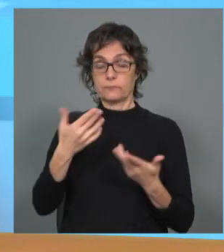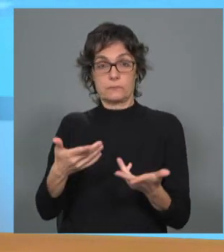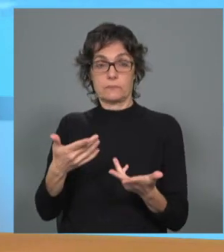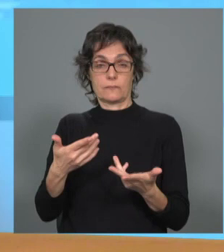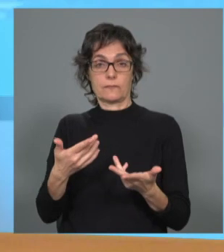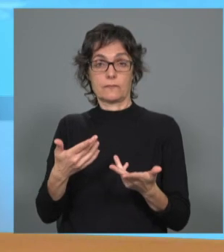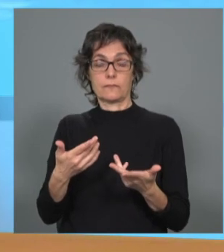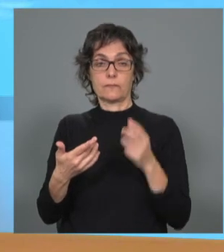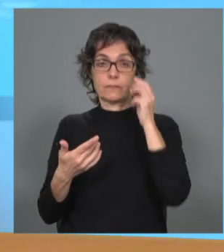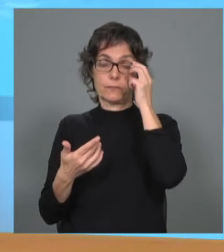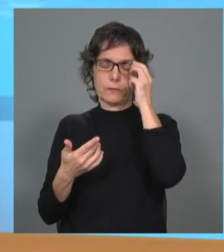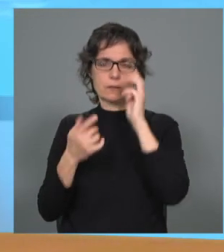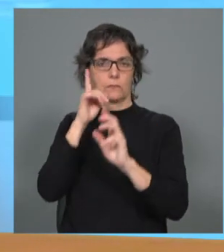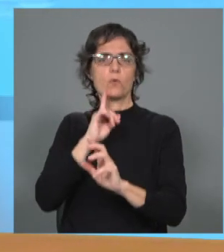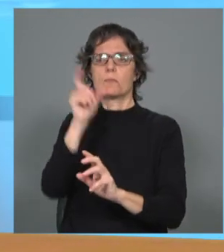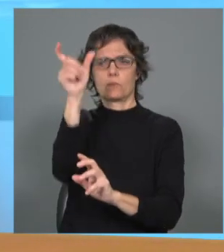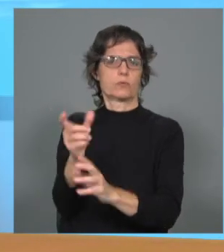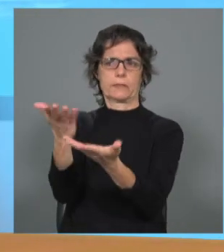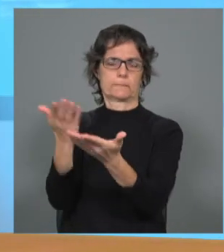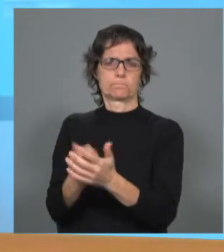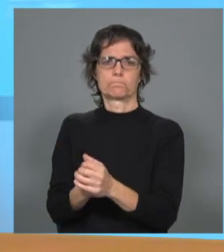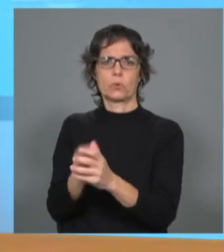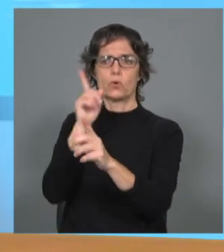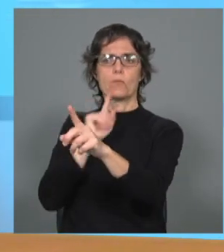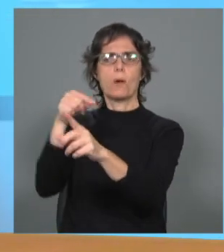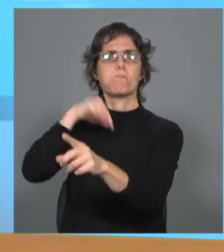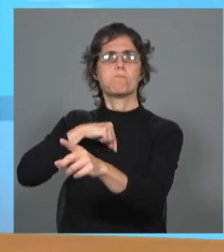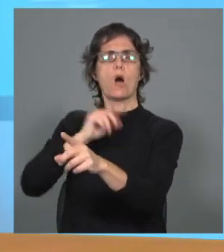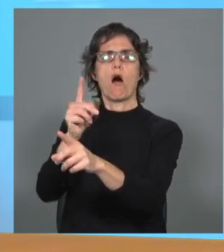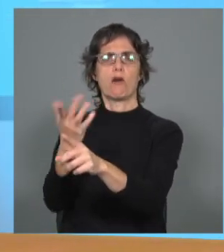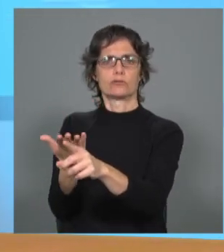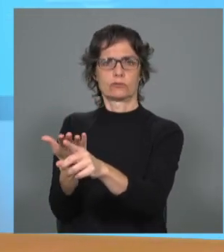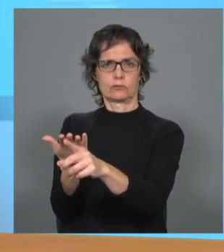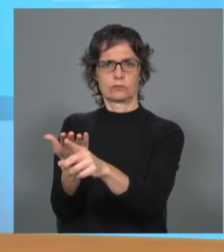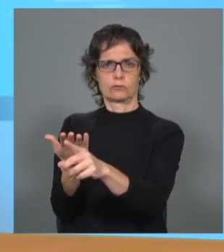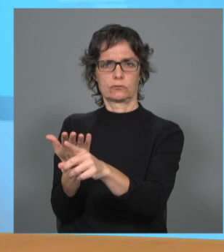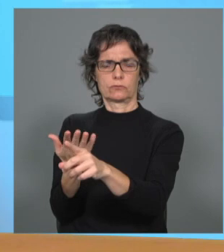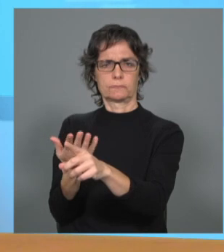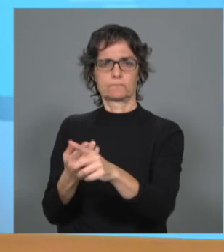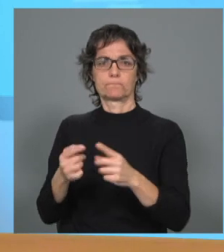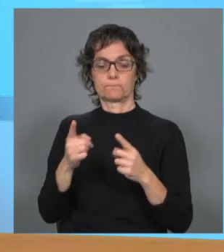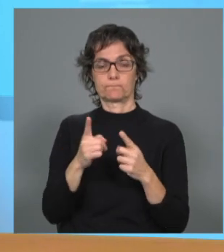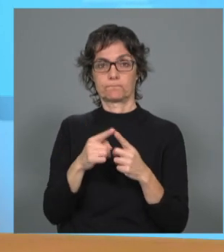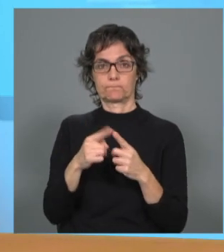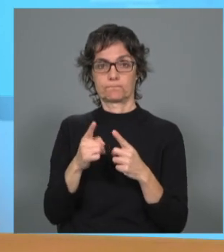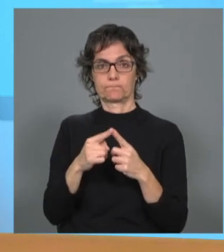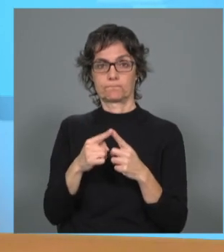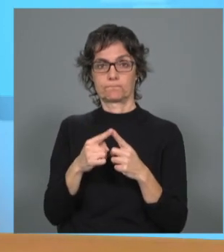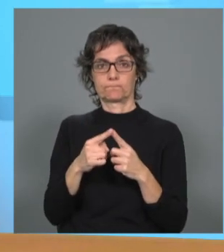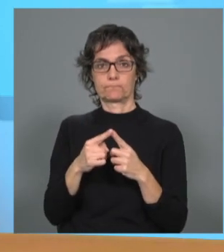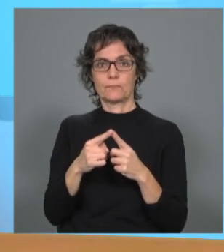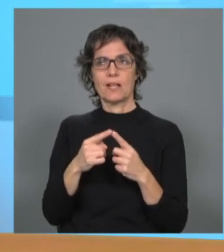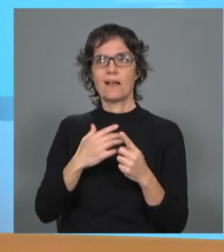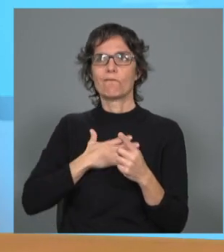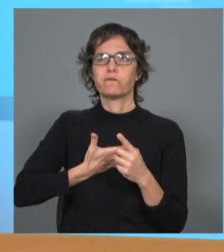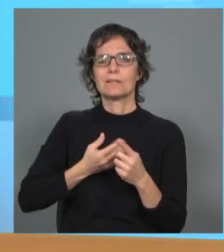os dons da mulher, o que é que nos diferencia, que é no fundo o que é aqui importante? Temos muito o dom do